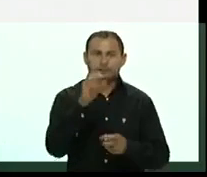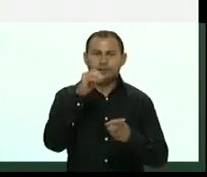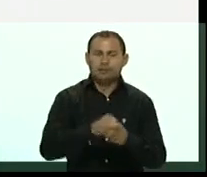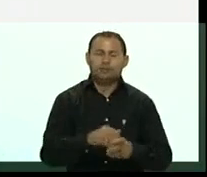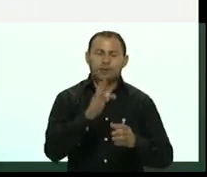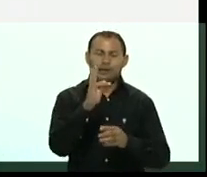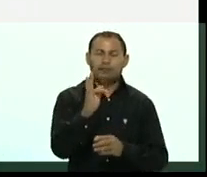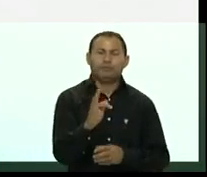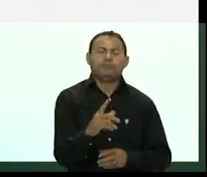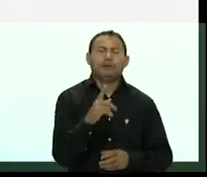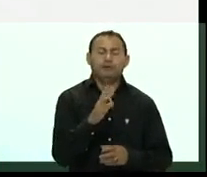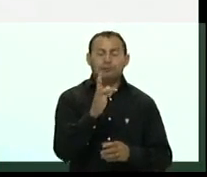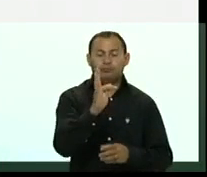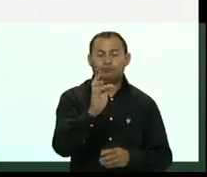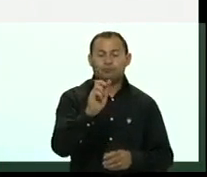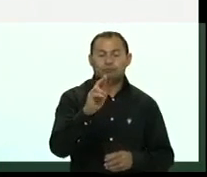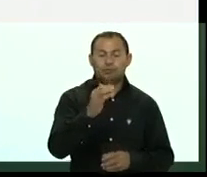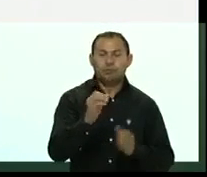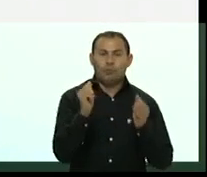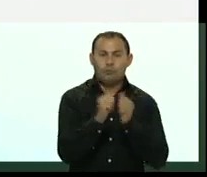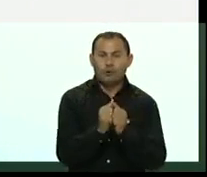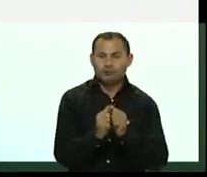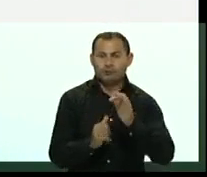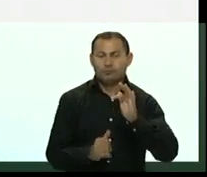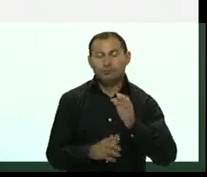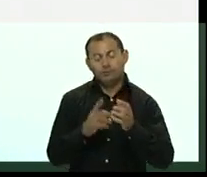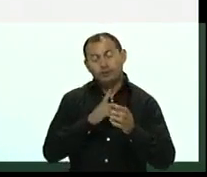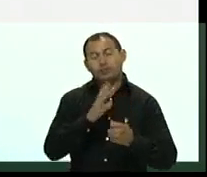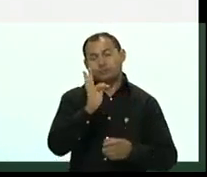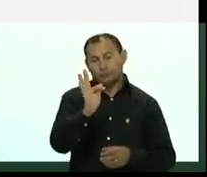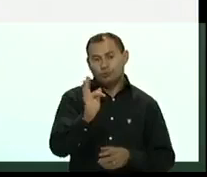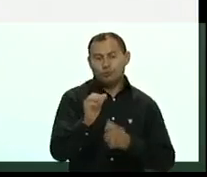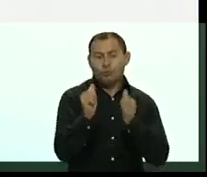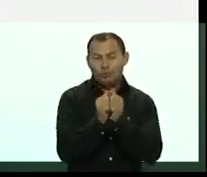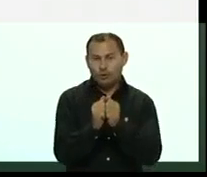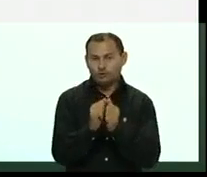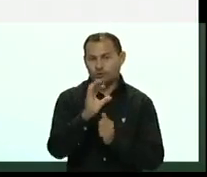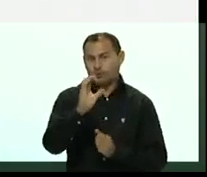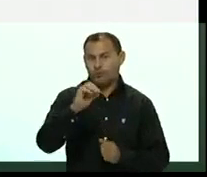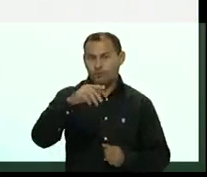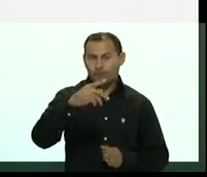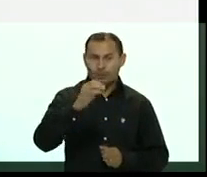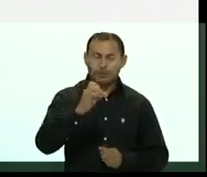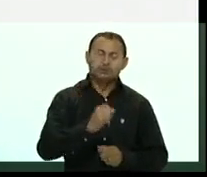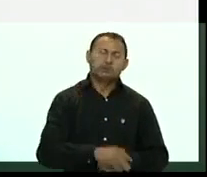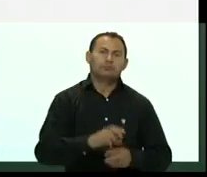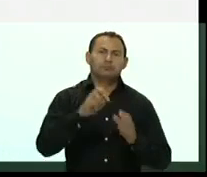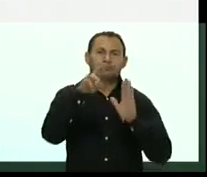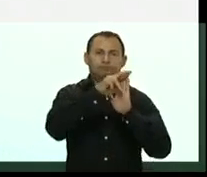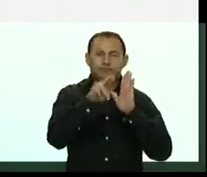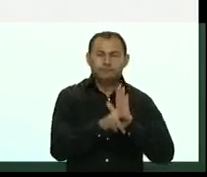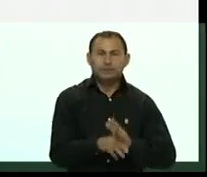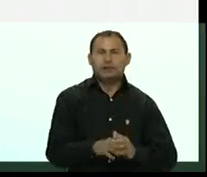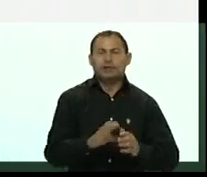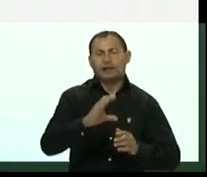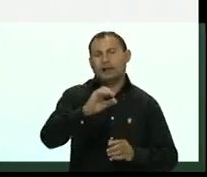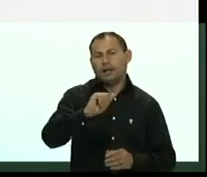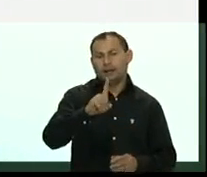do f. Então, a gente tem uma função composta. Se eu tenho função composta, a gente tem que aplicar a regrinha da cadeia. O que é a regra da